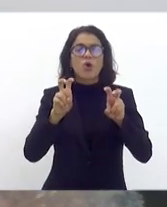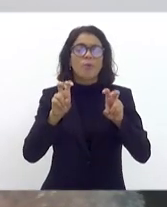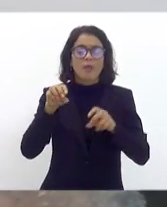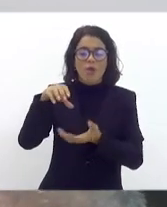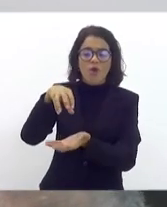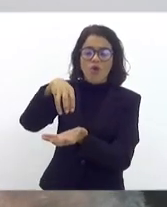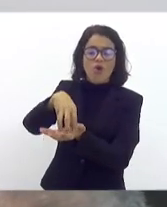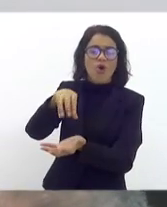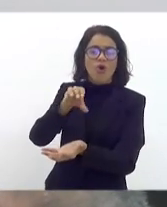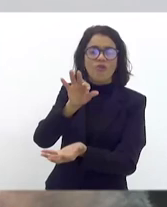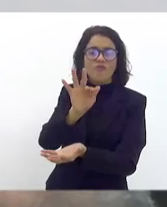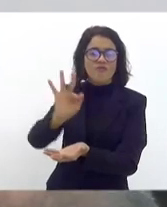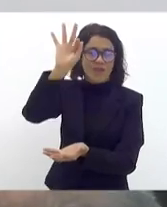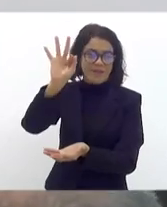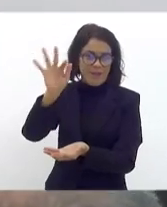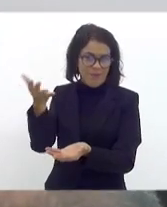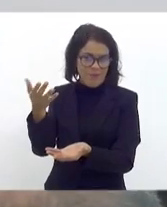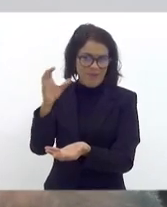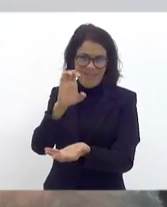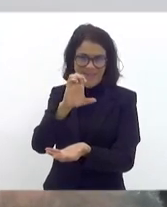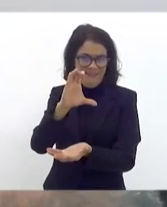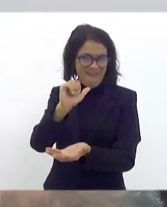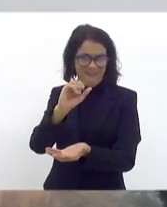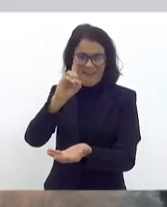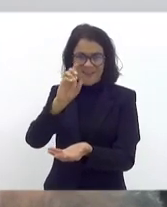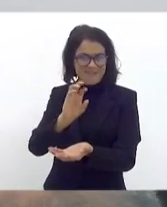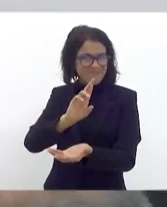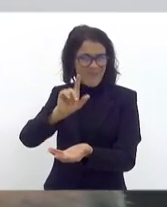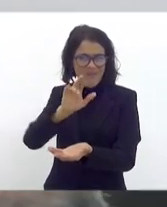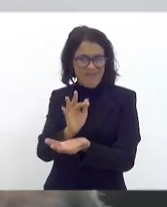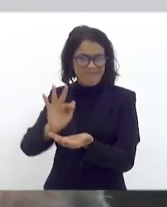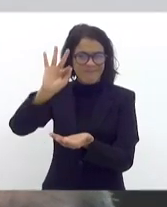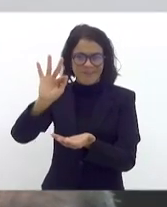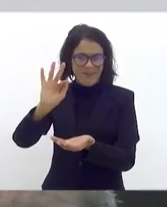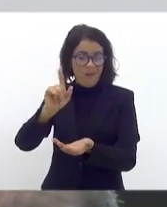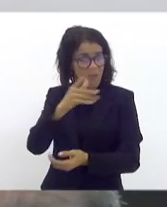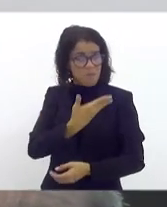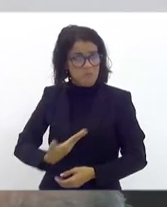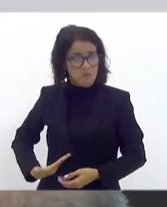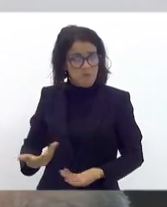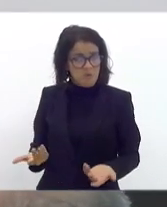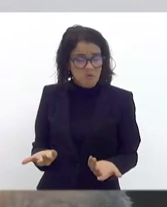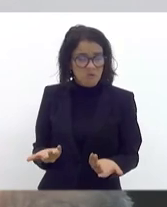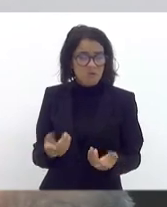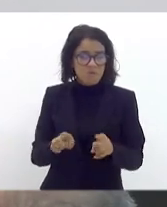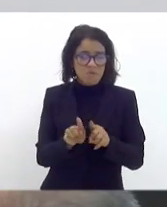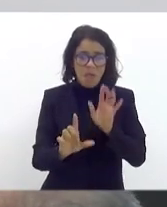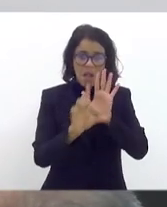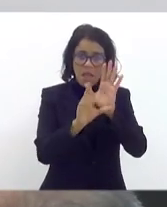seriam um órgão federal. Eles não são um órgão federal, eles não são ente público, né? Inclusive, a própria lei de criação